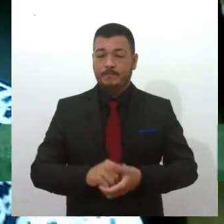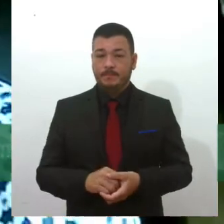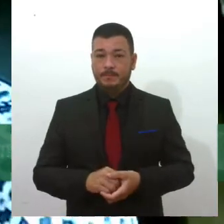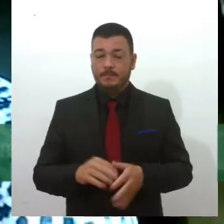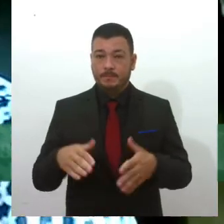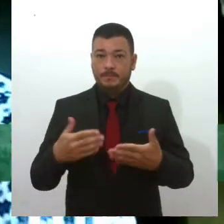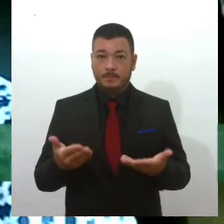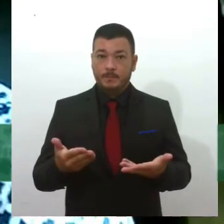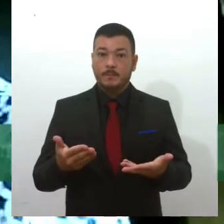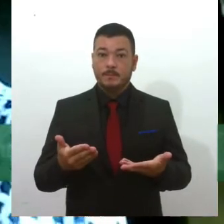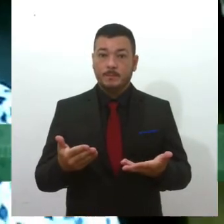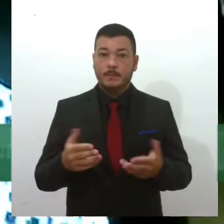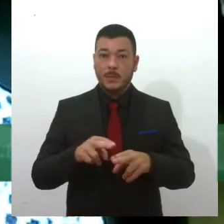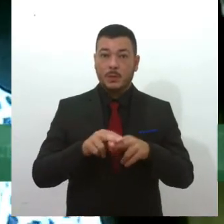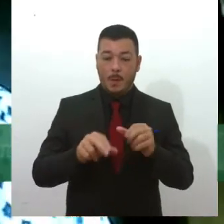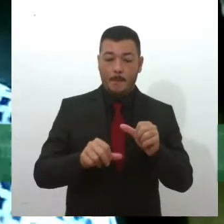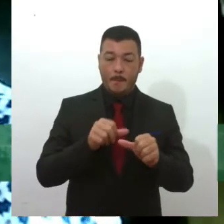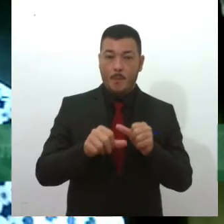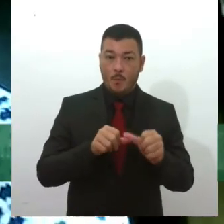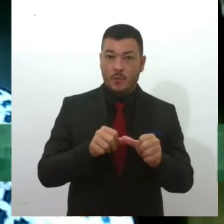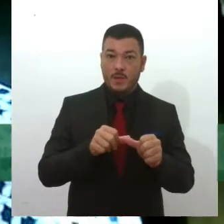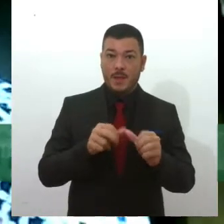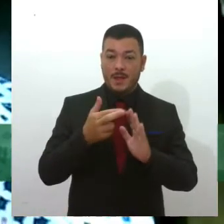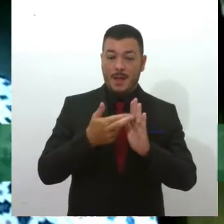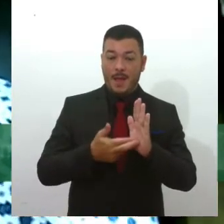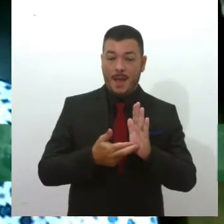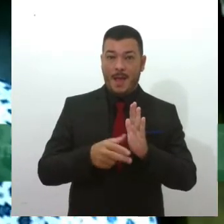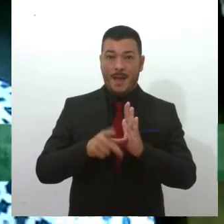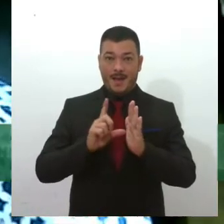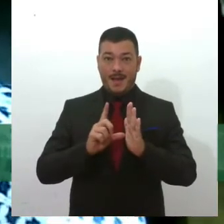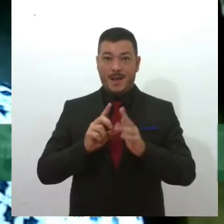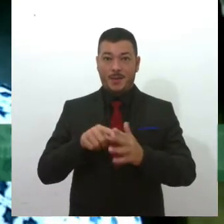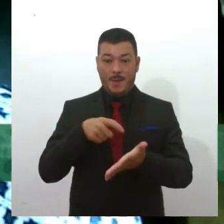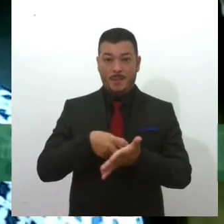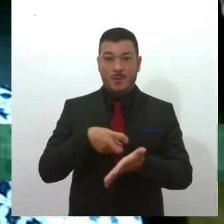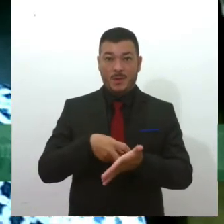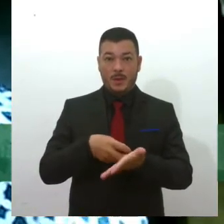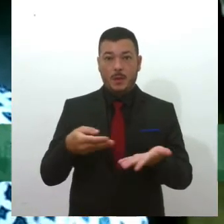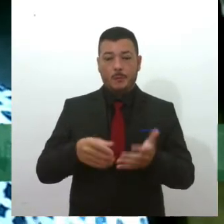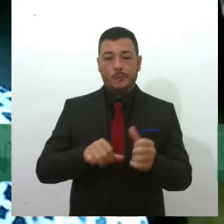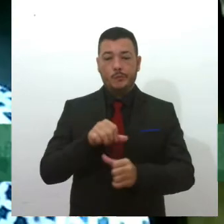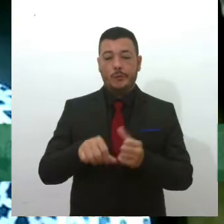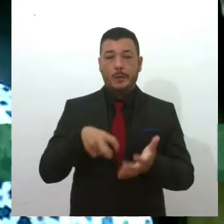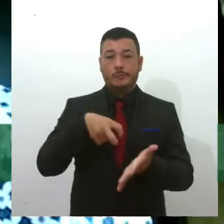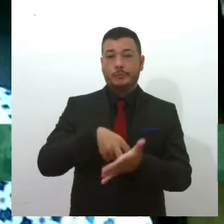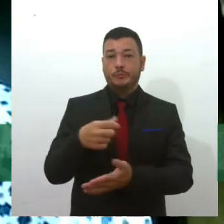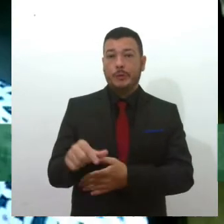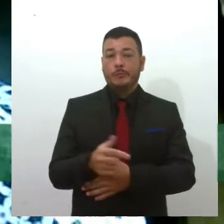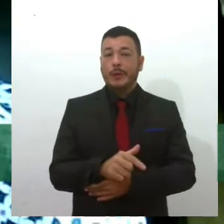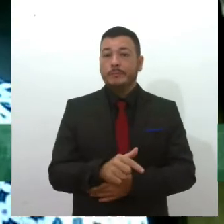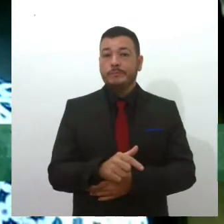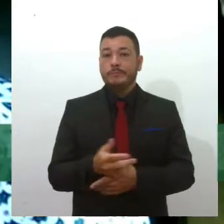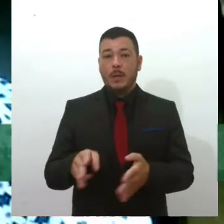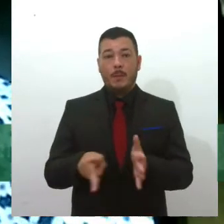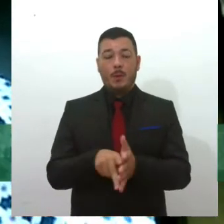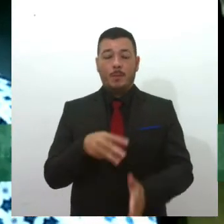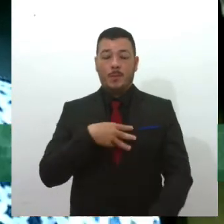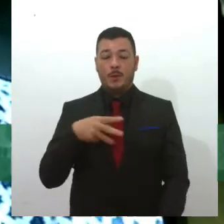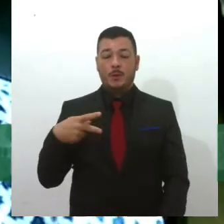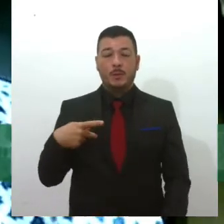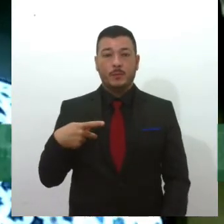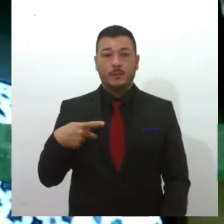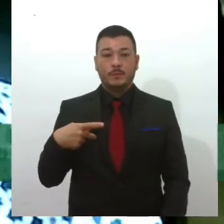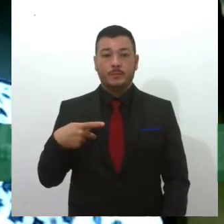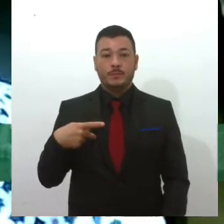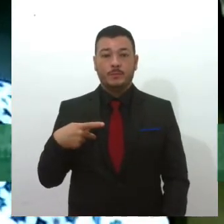Então, desconfiguraram o mecanismo que existia para punir pelo Ministério Público,